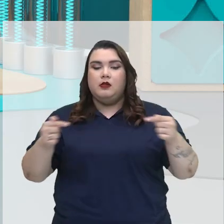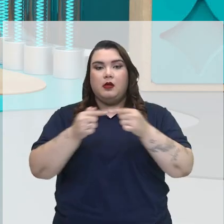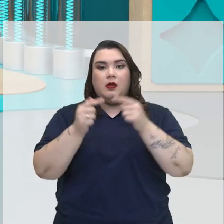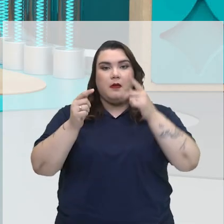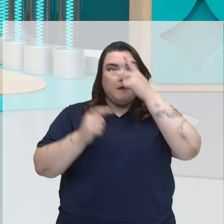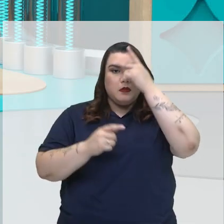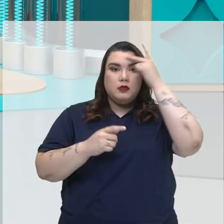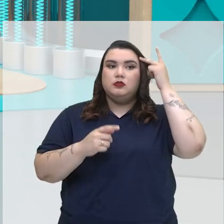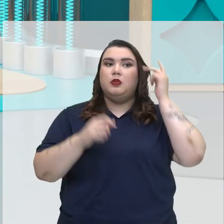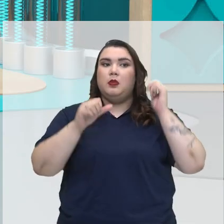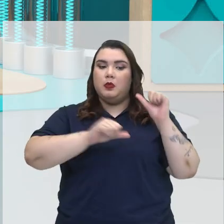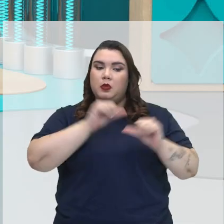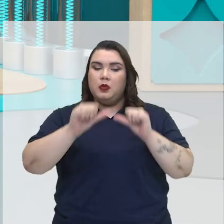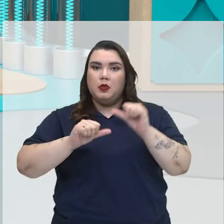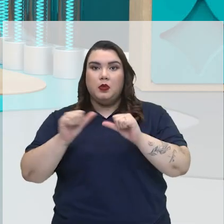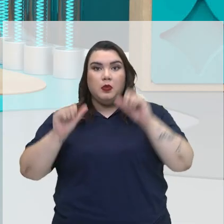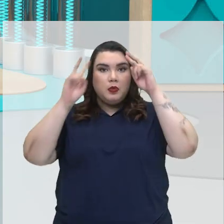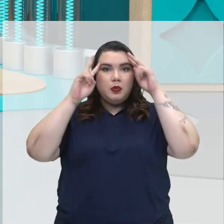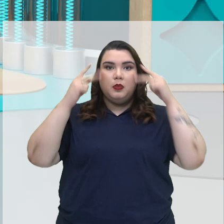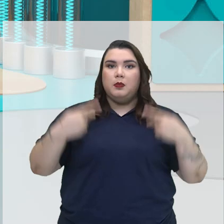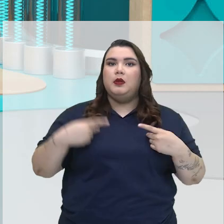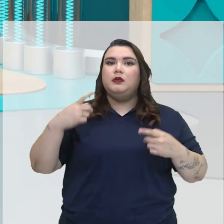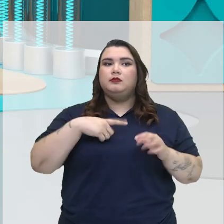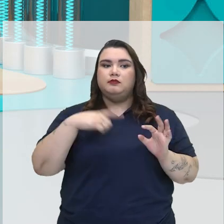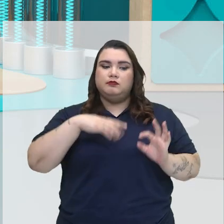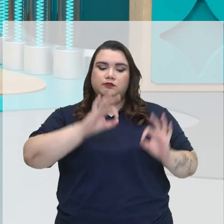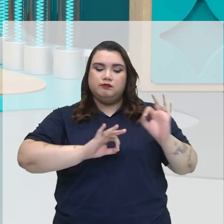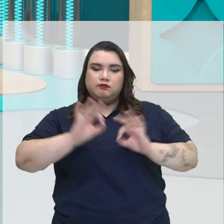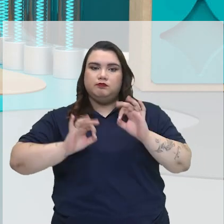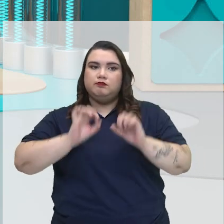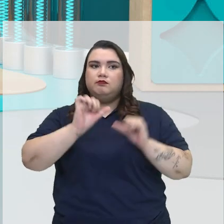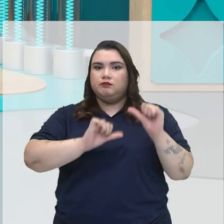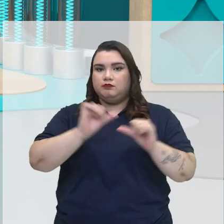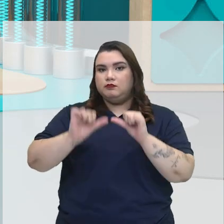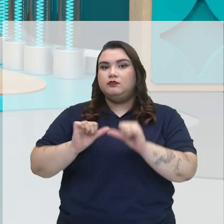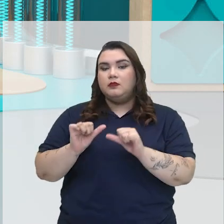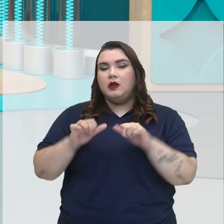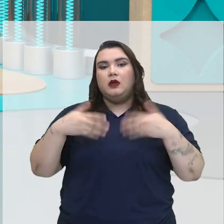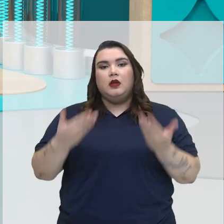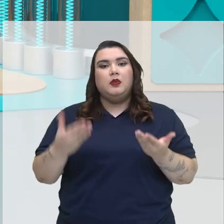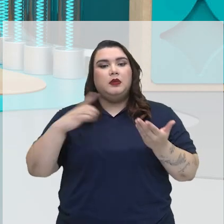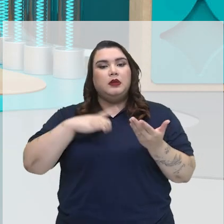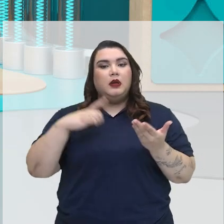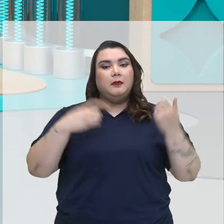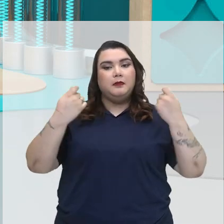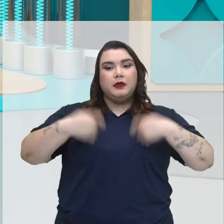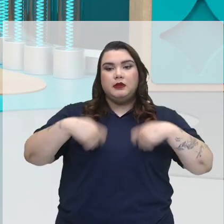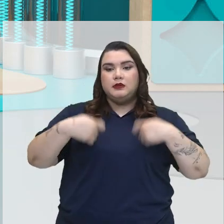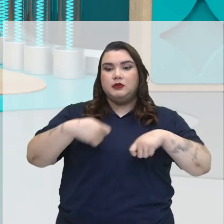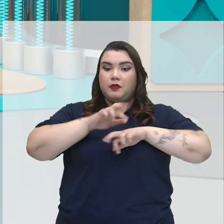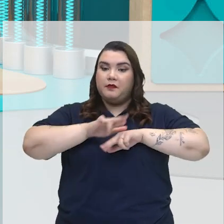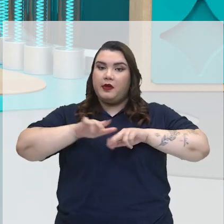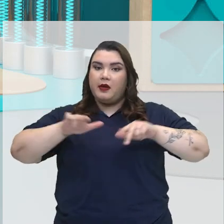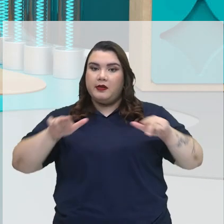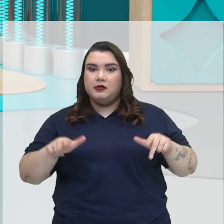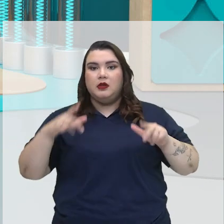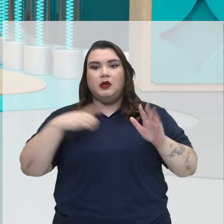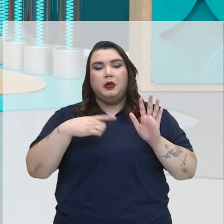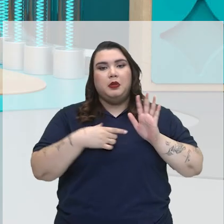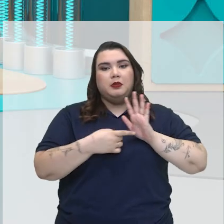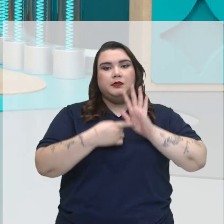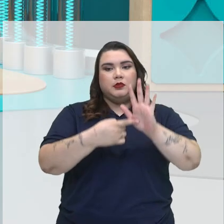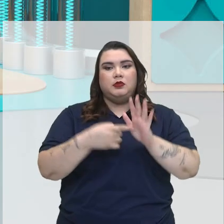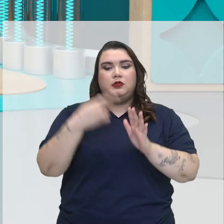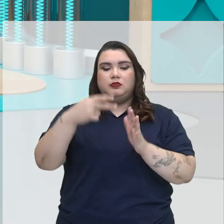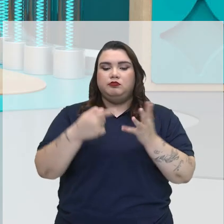ele foi tendo necessidades diferentes e isso foi se refletindo na sua composição artística. Como chegou no cubismo e chegou um